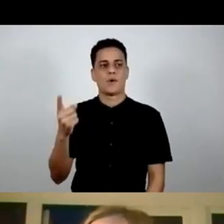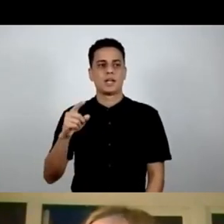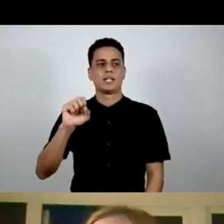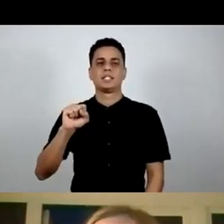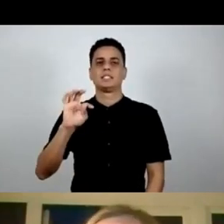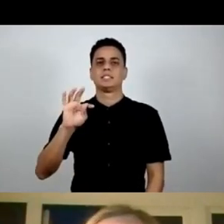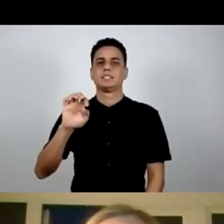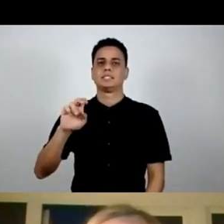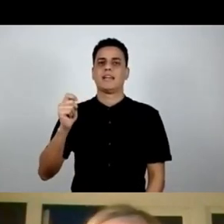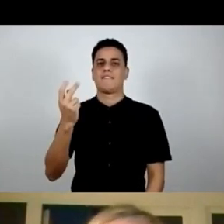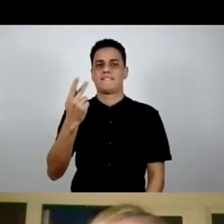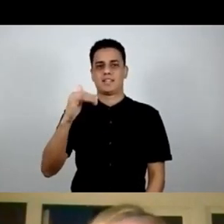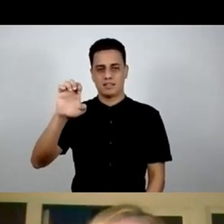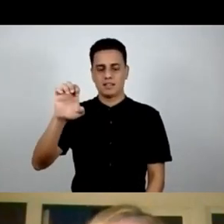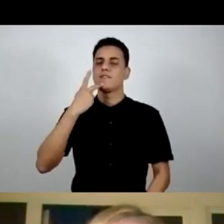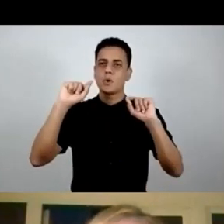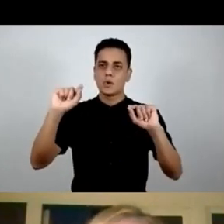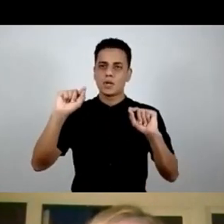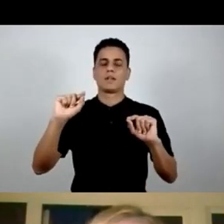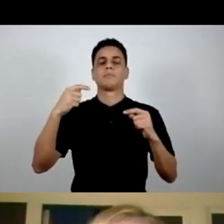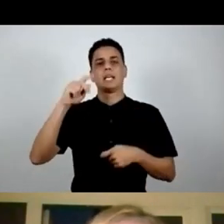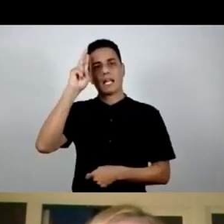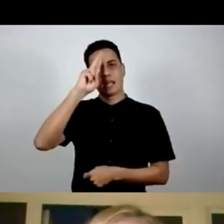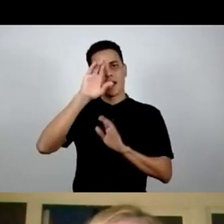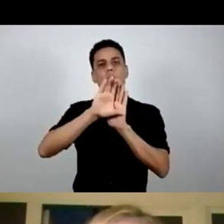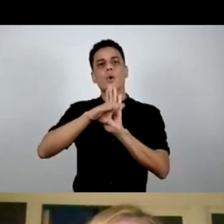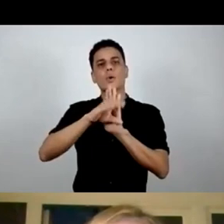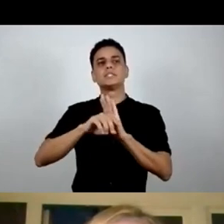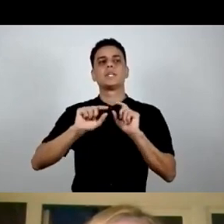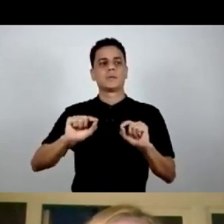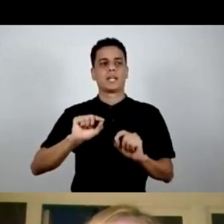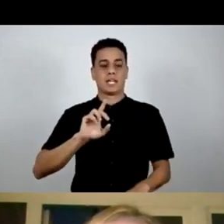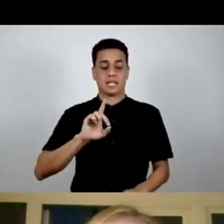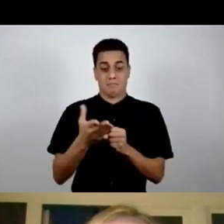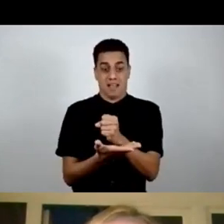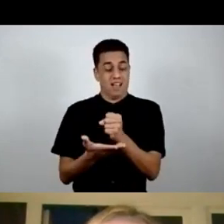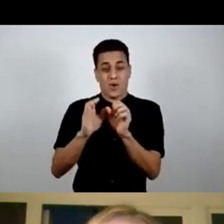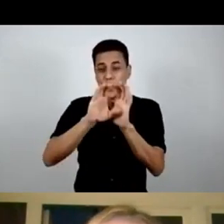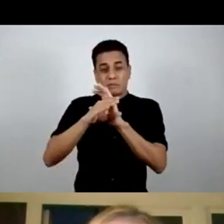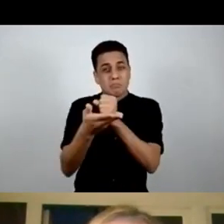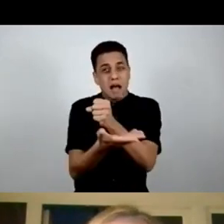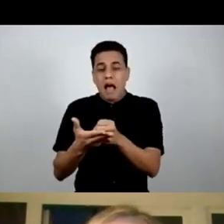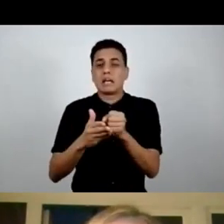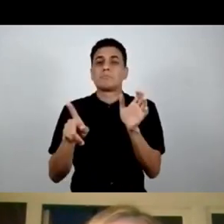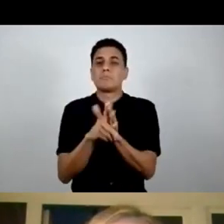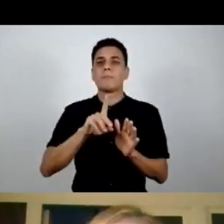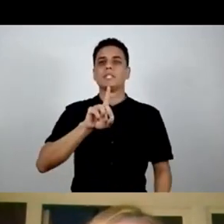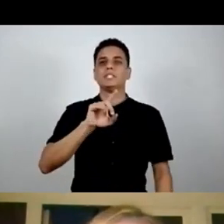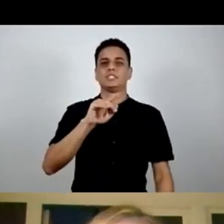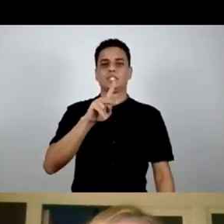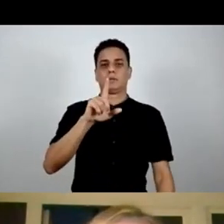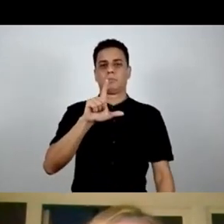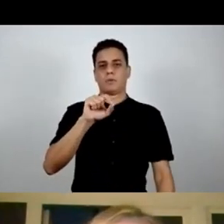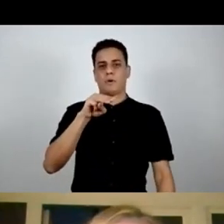muito um dos conceitos básicos da diplomacia pública, que é muito, muito esquecido, que é